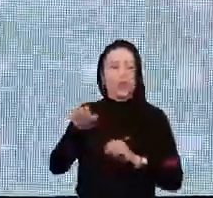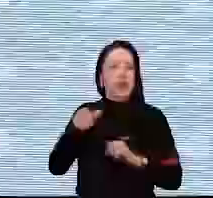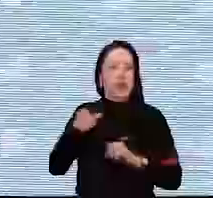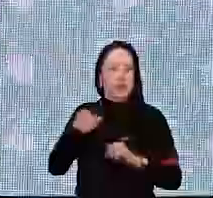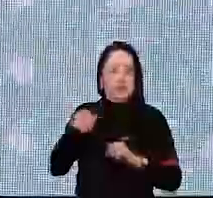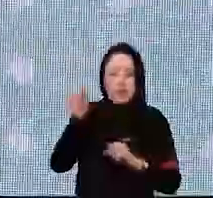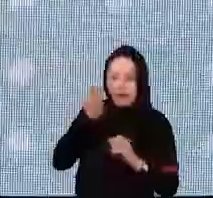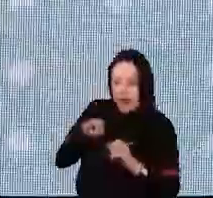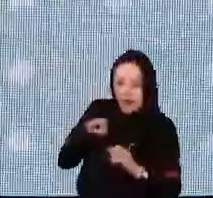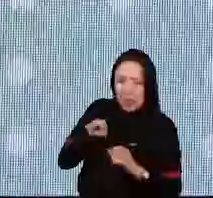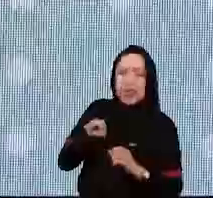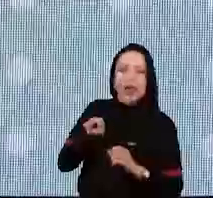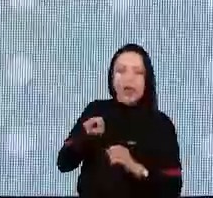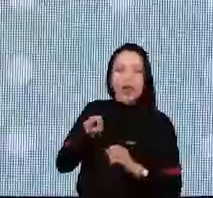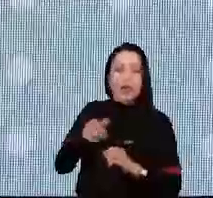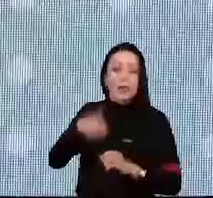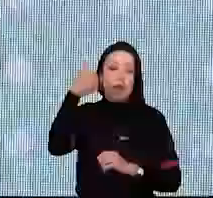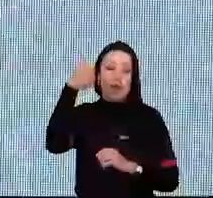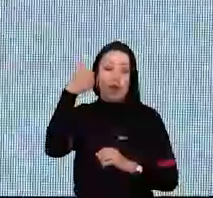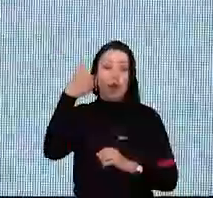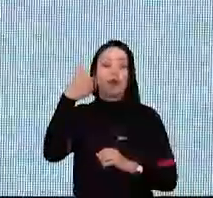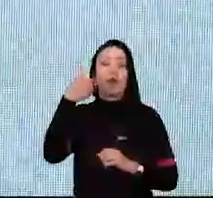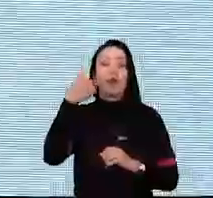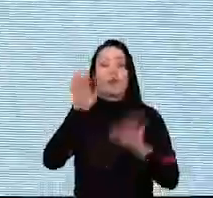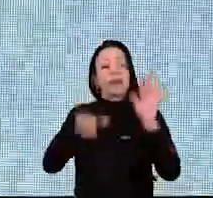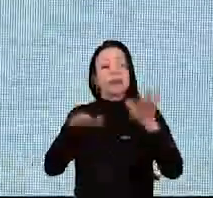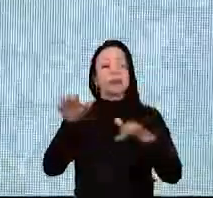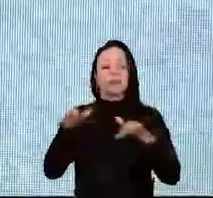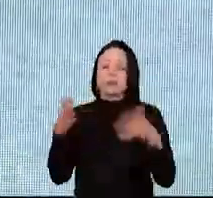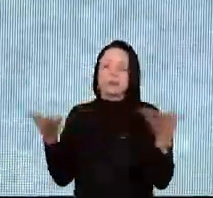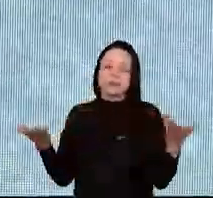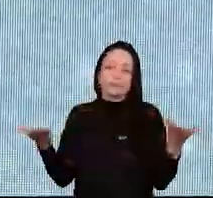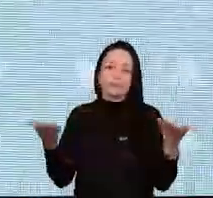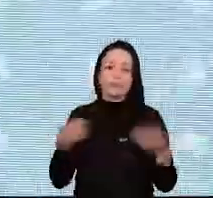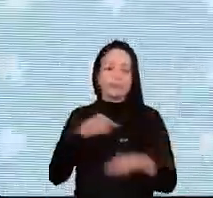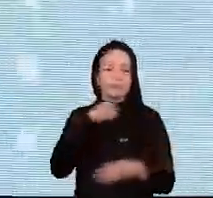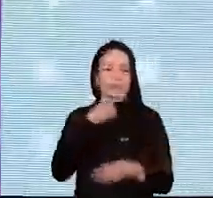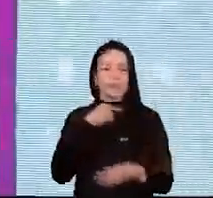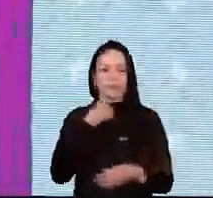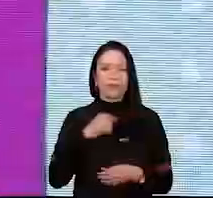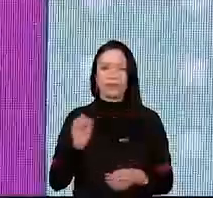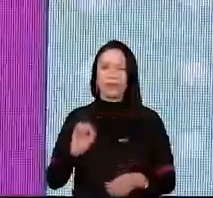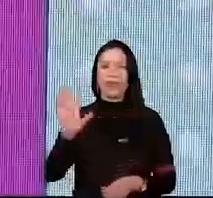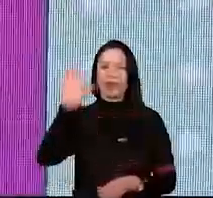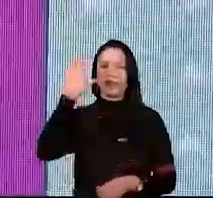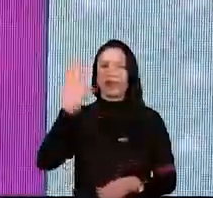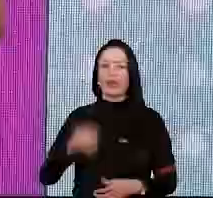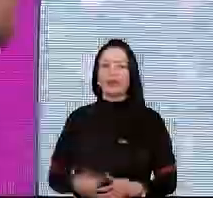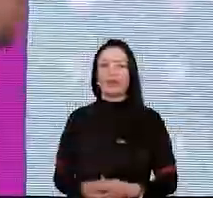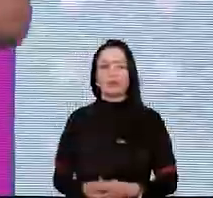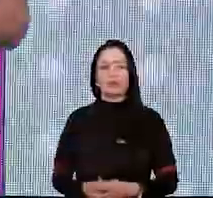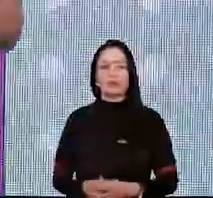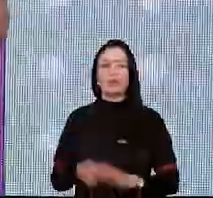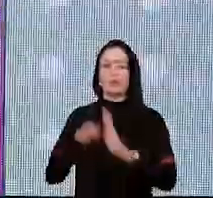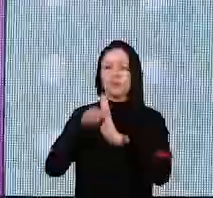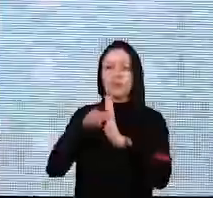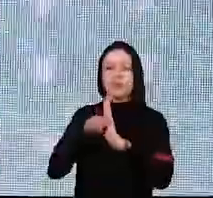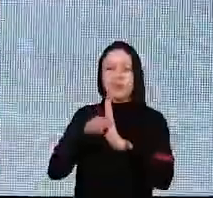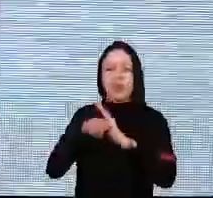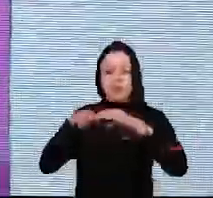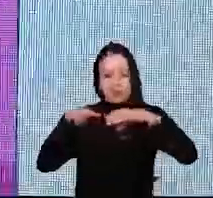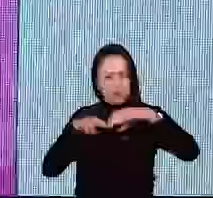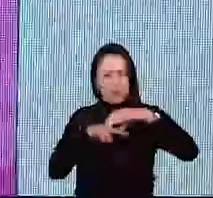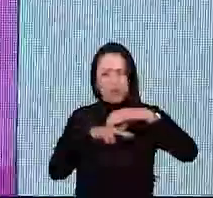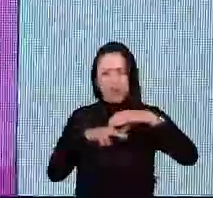ter isso para poder passar para o tutor. Mas, muitas vezes, realmente é o mundo dos sonhos, né? Porque encarece cada vez mais. O exame de imagem sempre traz